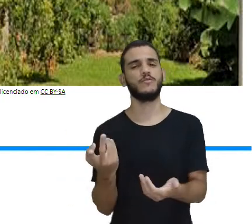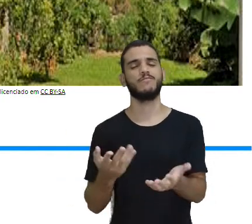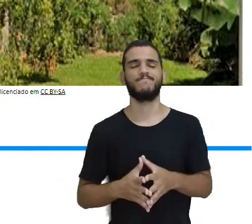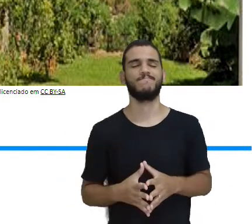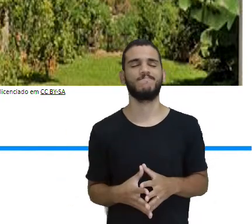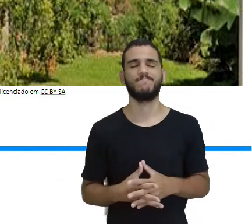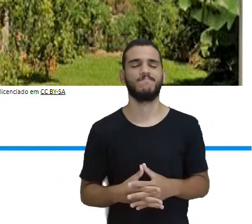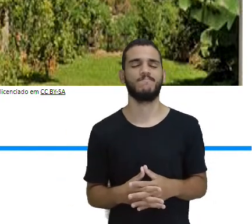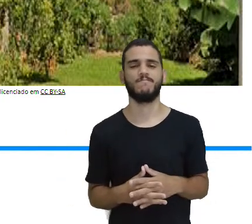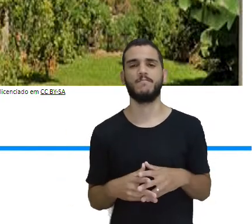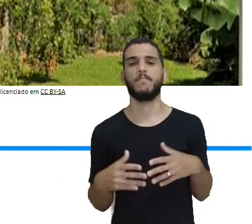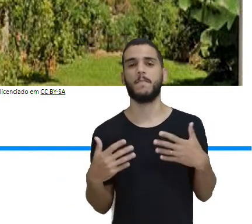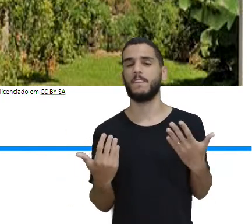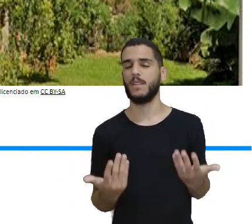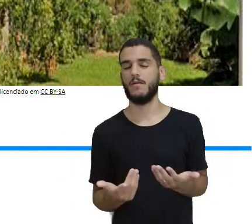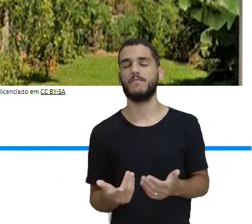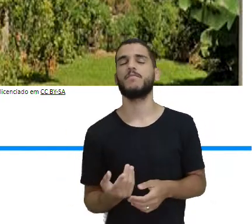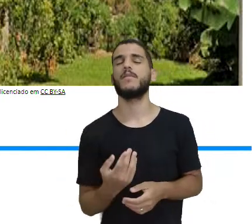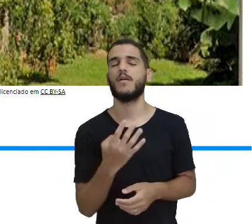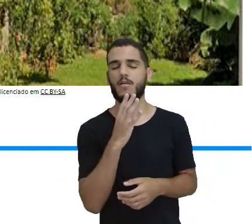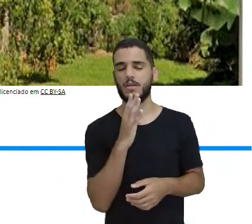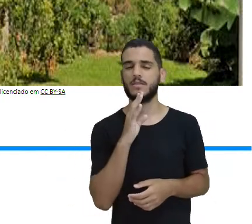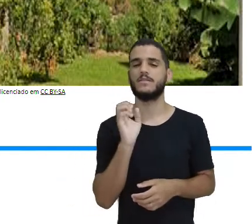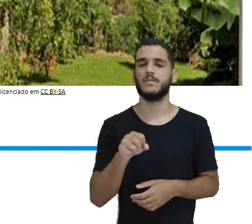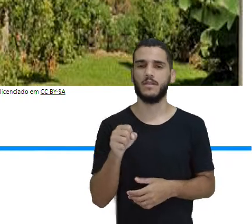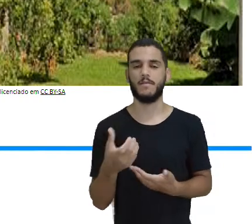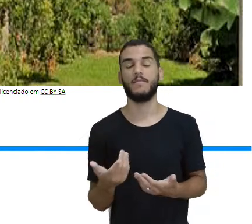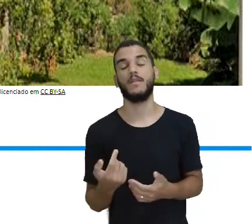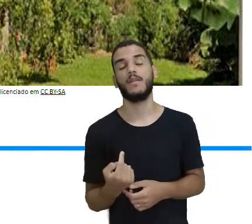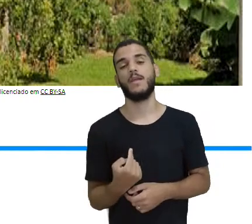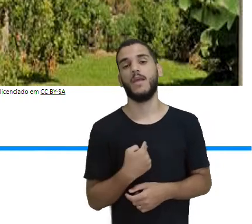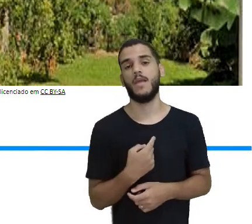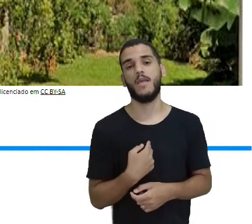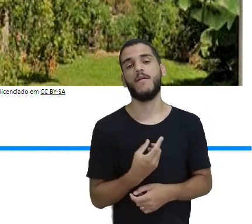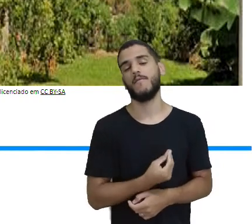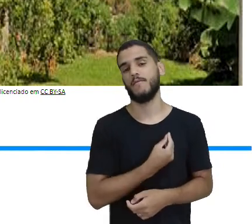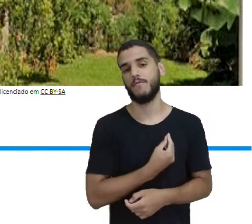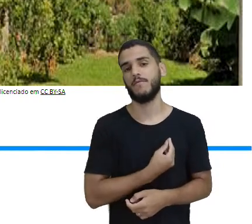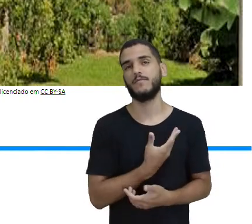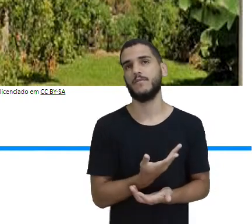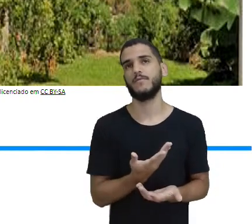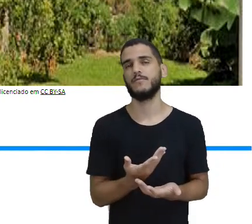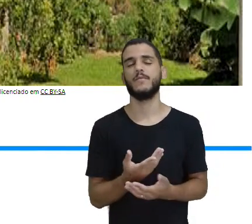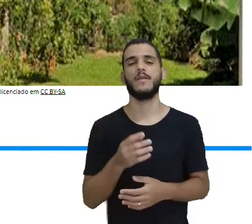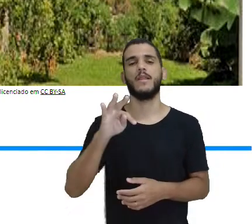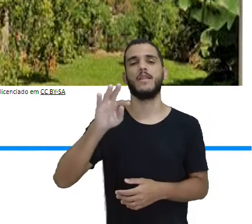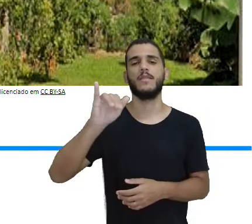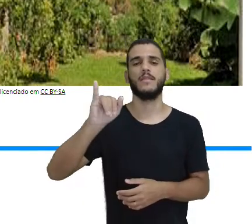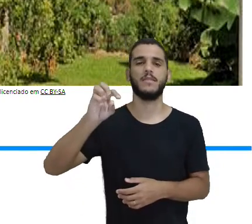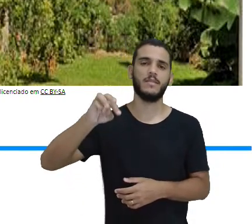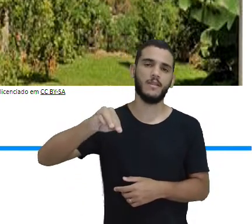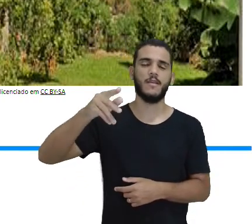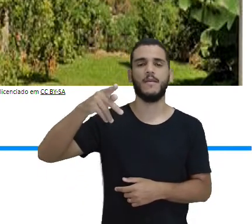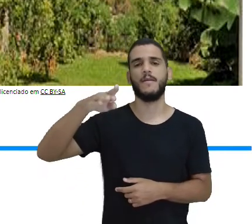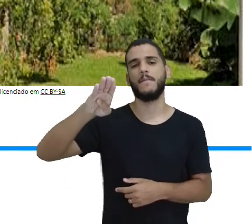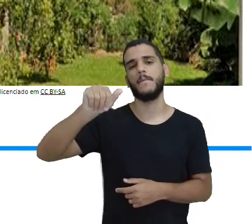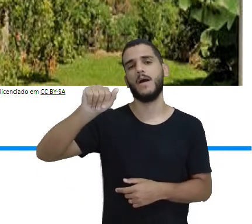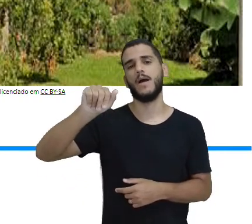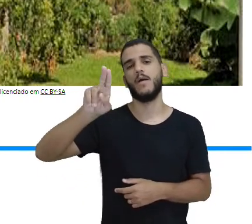local assim? Conheço sim, a minha cidade natal, Timbaúba. Legal. Que é uma cidade do interior, não